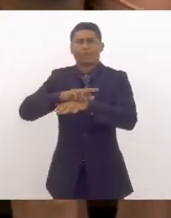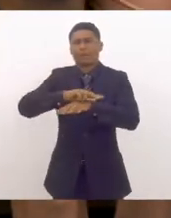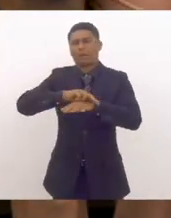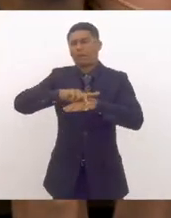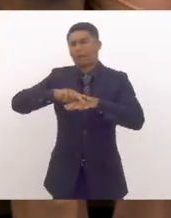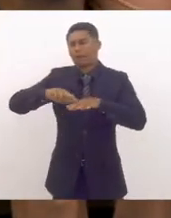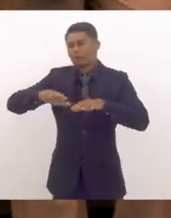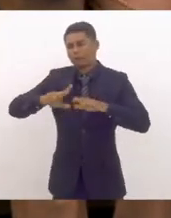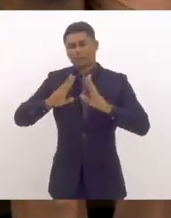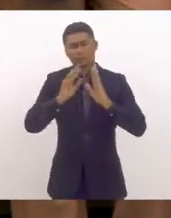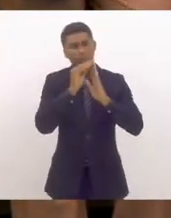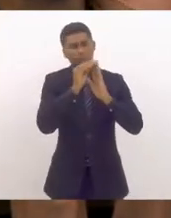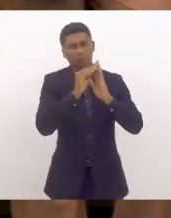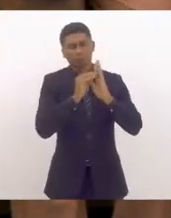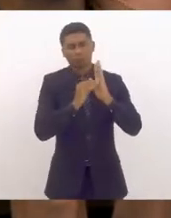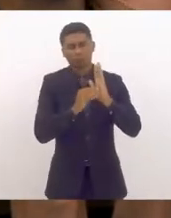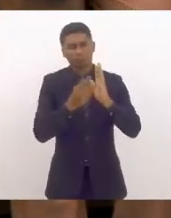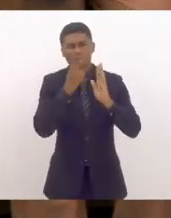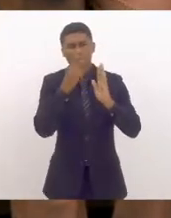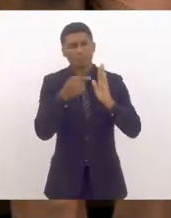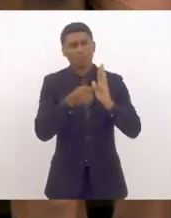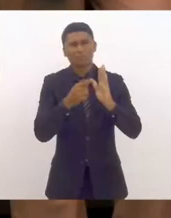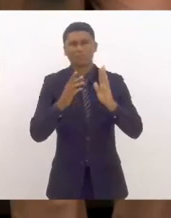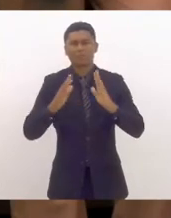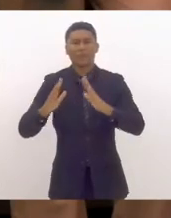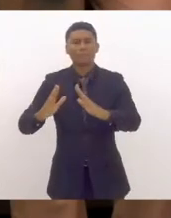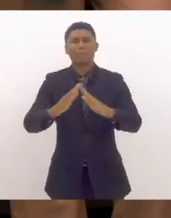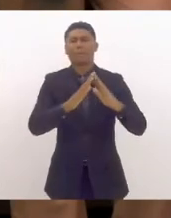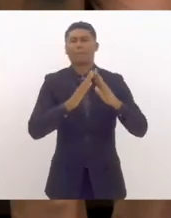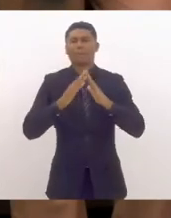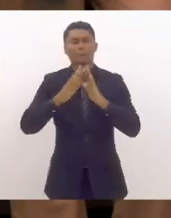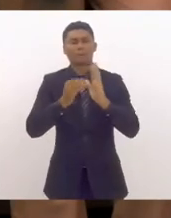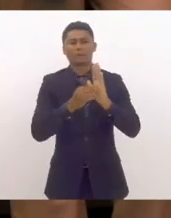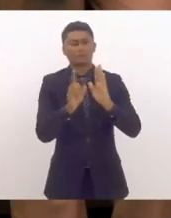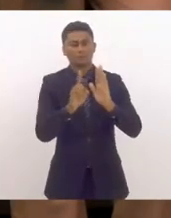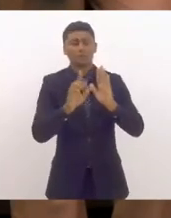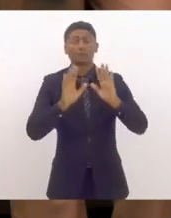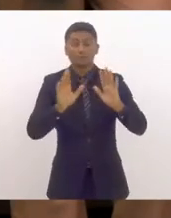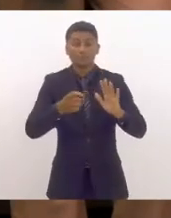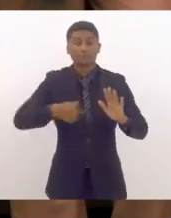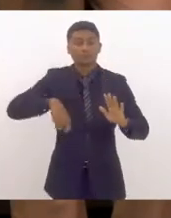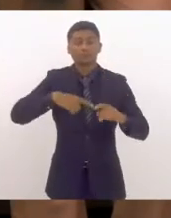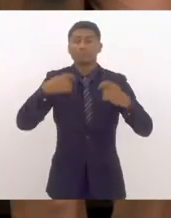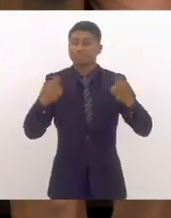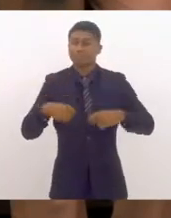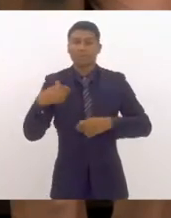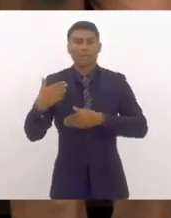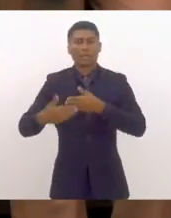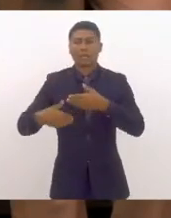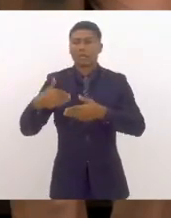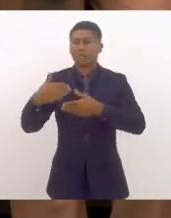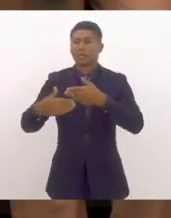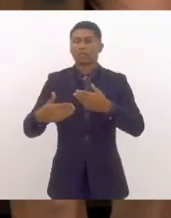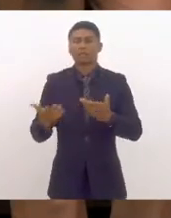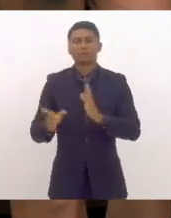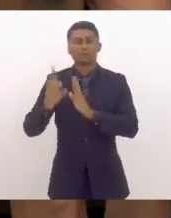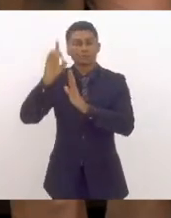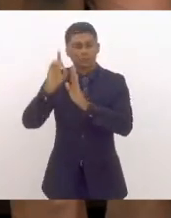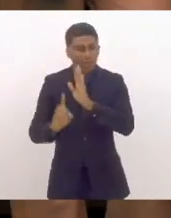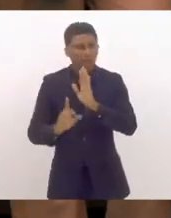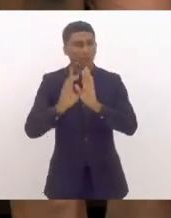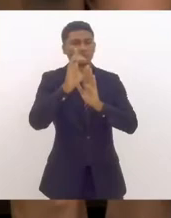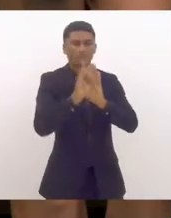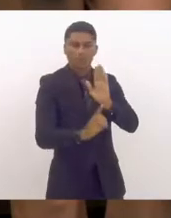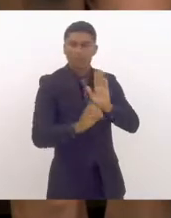diretamente sobre a habitação popular, mas o quanto a gente precisou avançar aqui em determinados direitos.